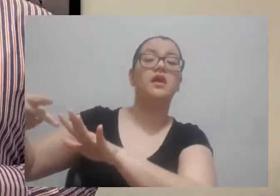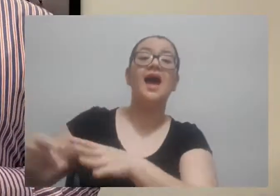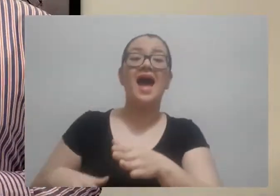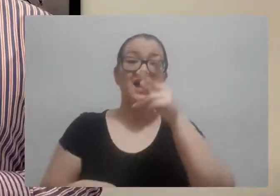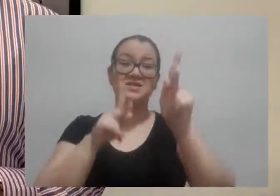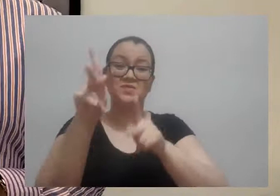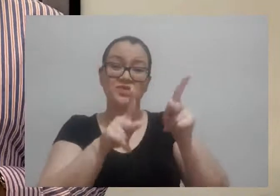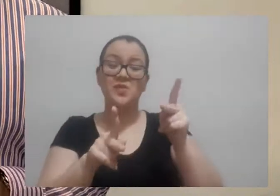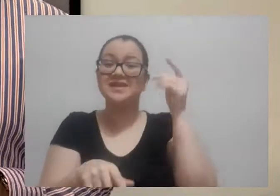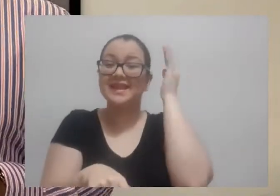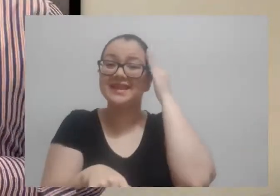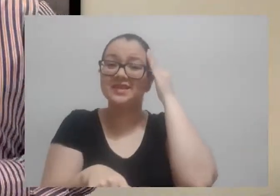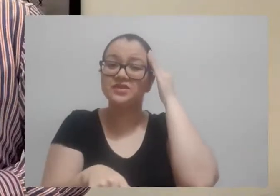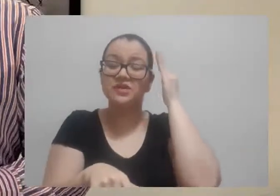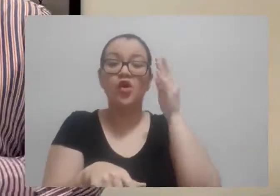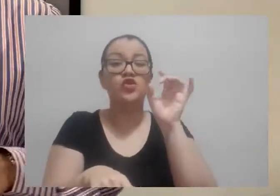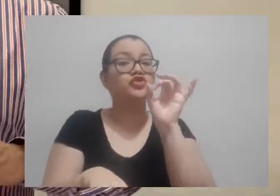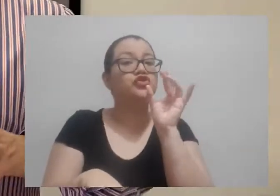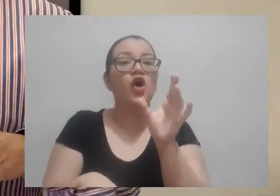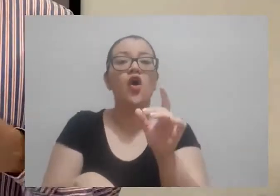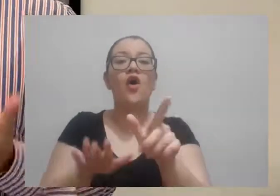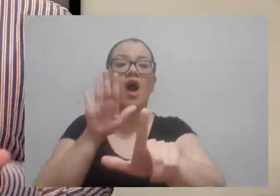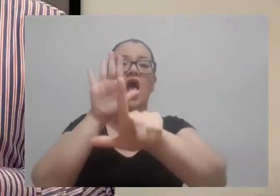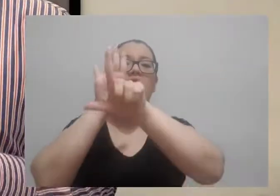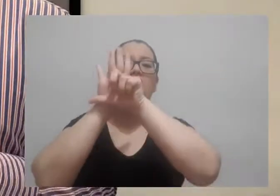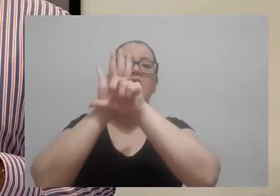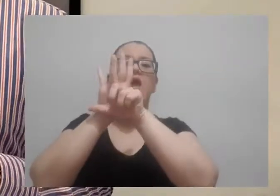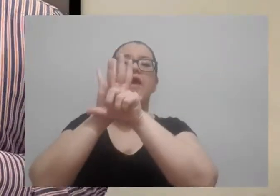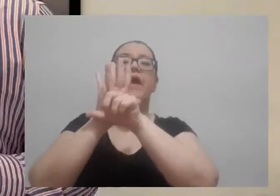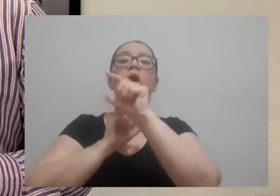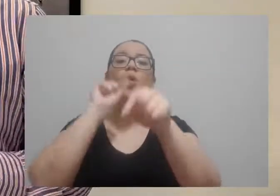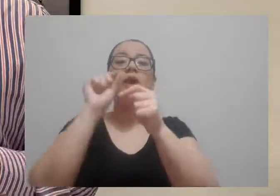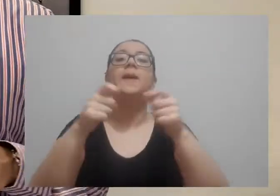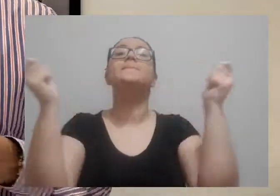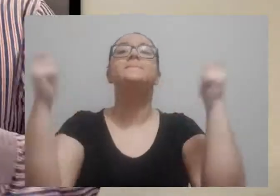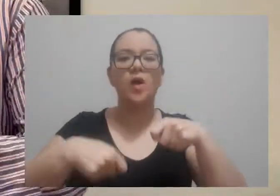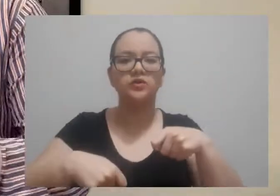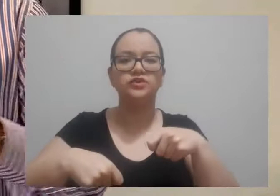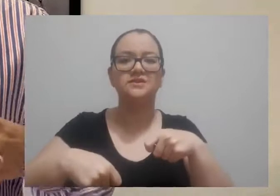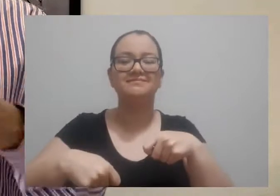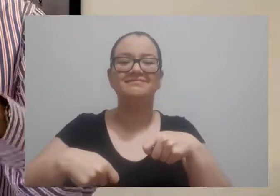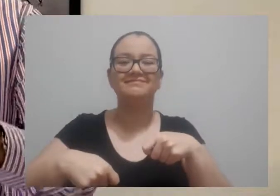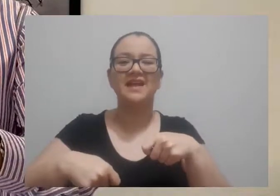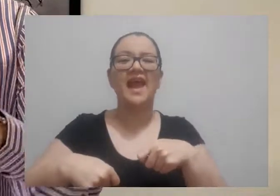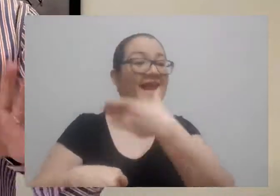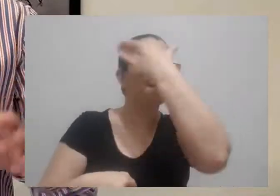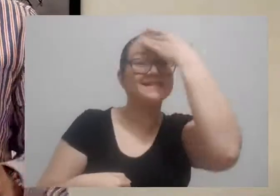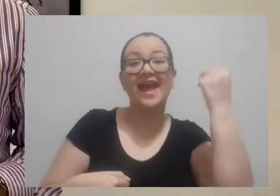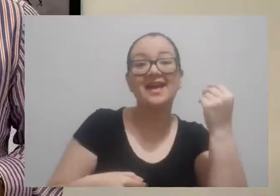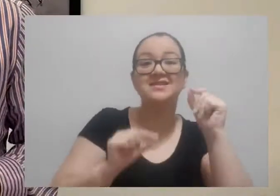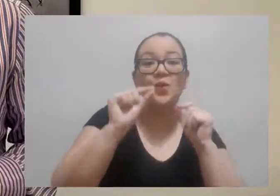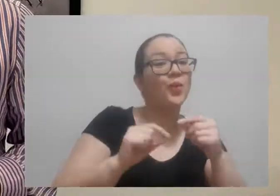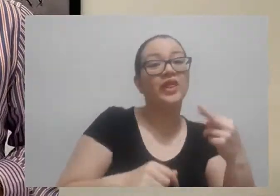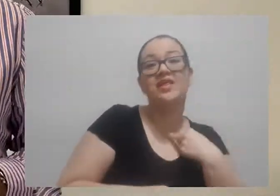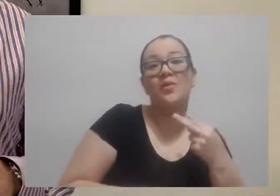O aspecto da lei como prescritiva, como uma norma que regulamenta, que normatiza, que orienta a vida